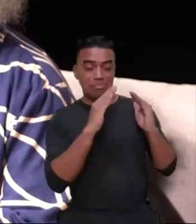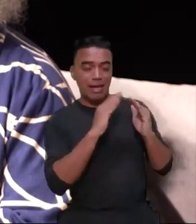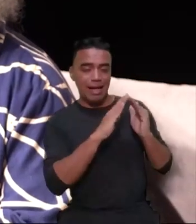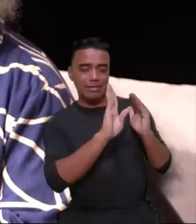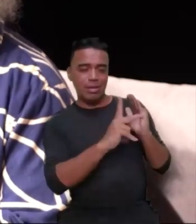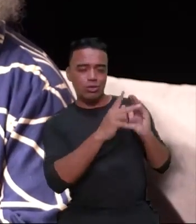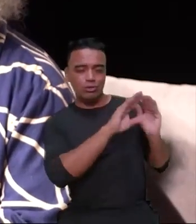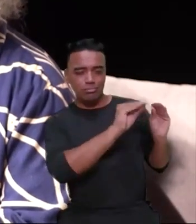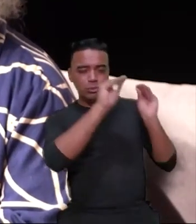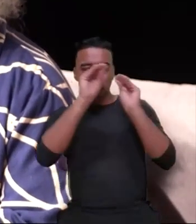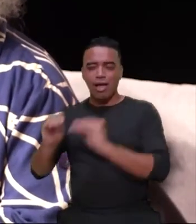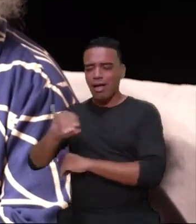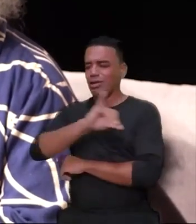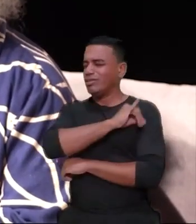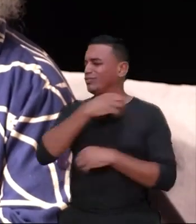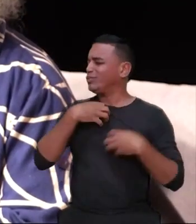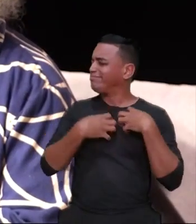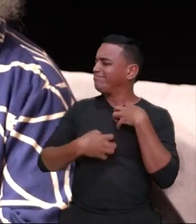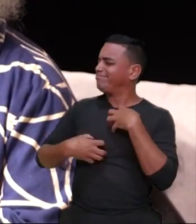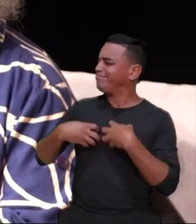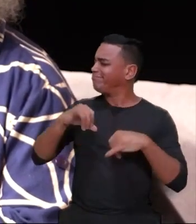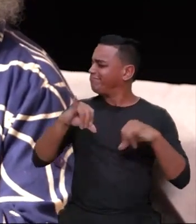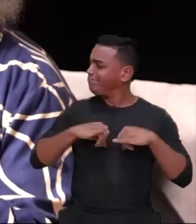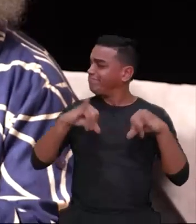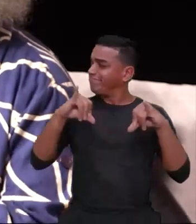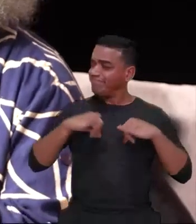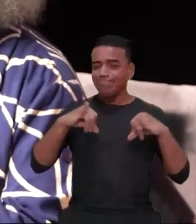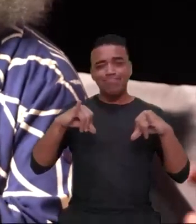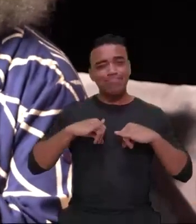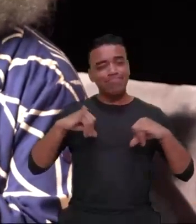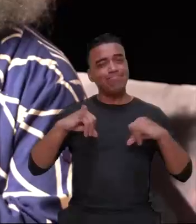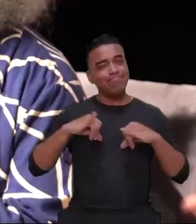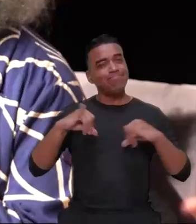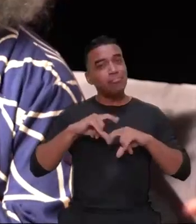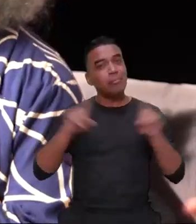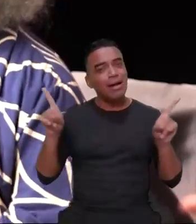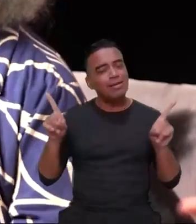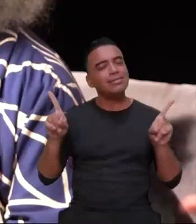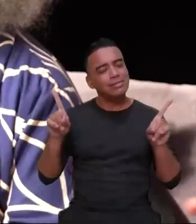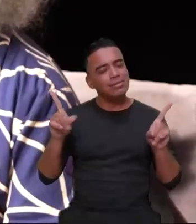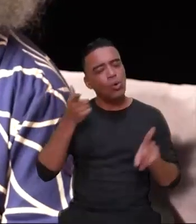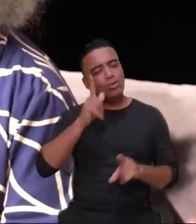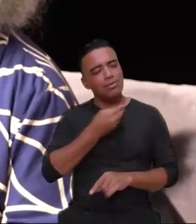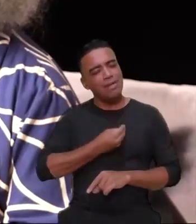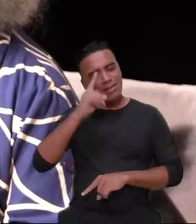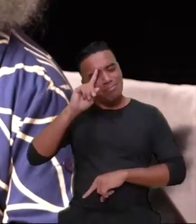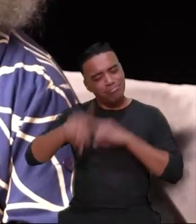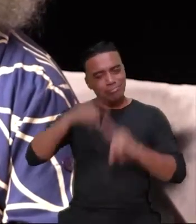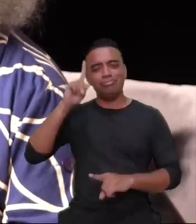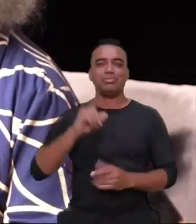casa foi muito dolorido. Foi muito dolorido, mas sobrevivi.